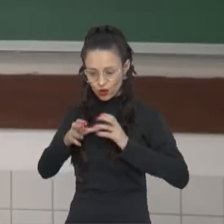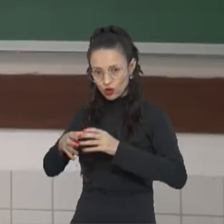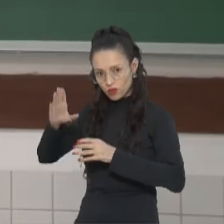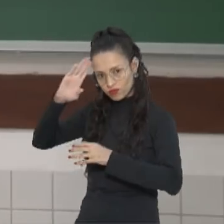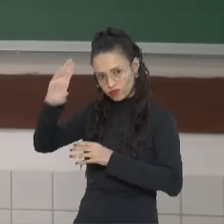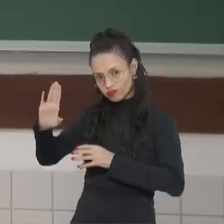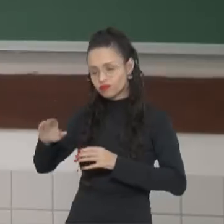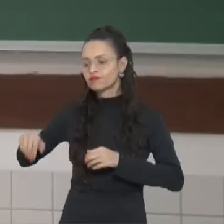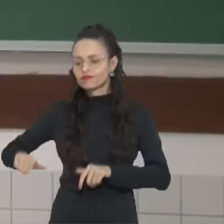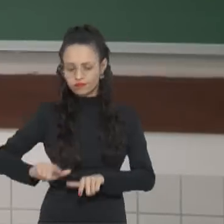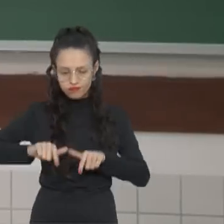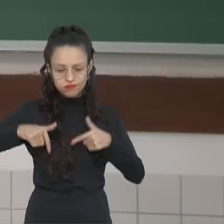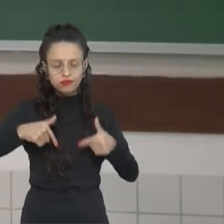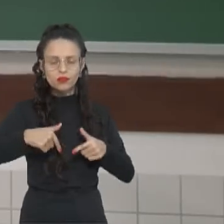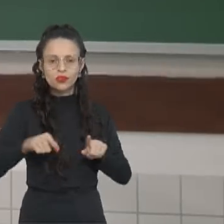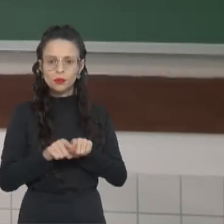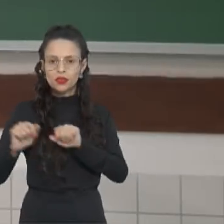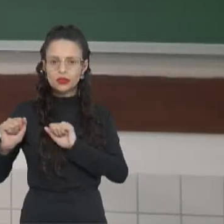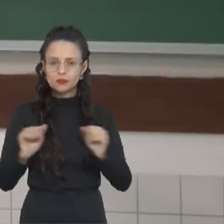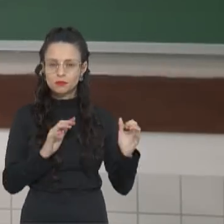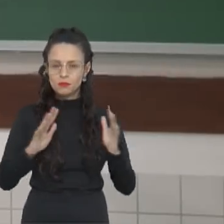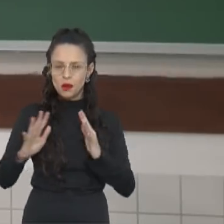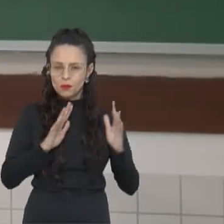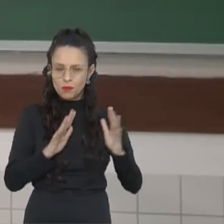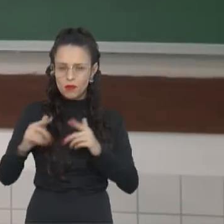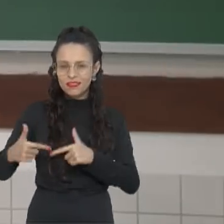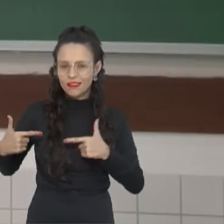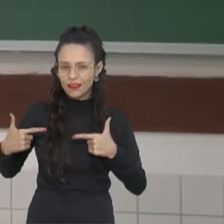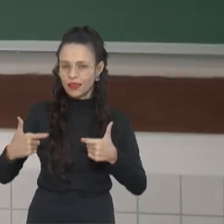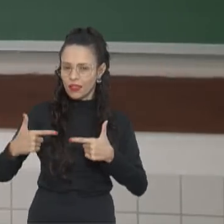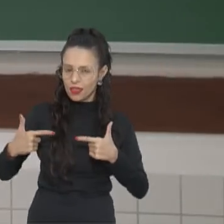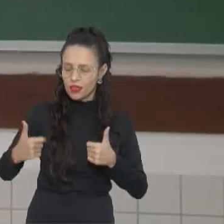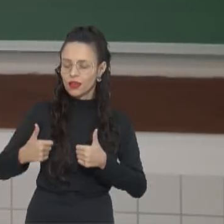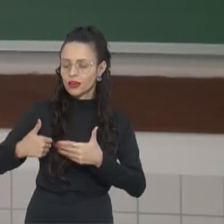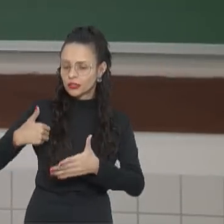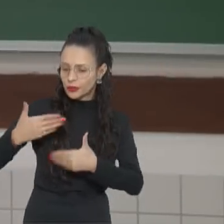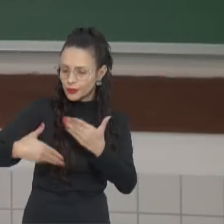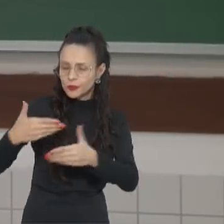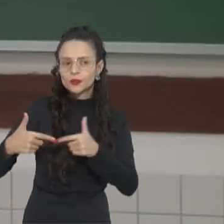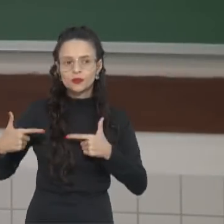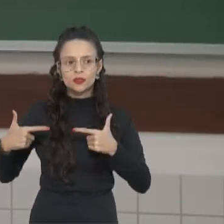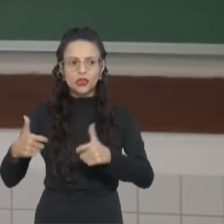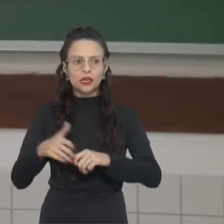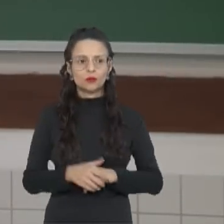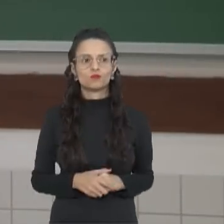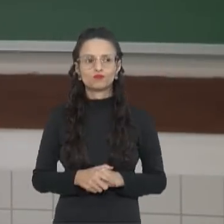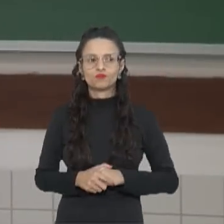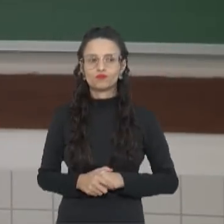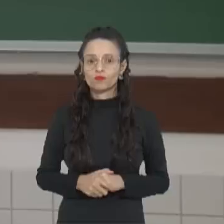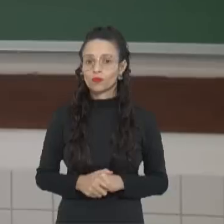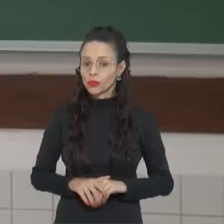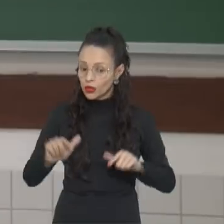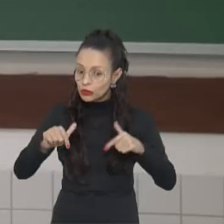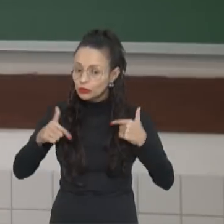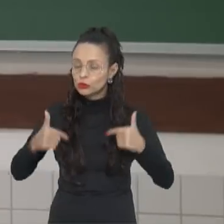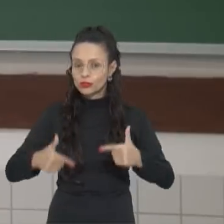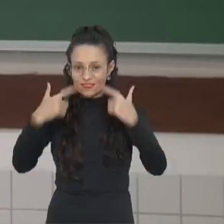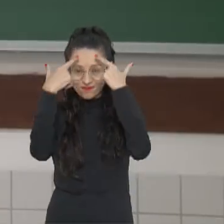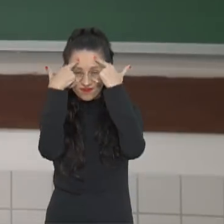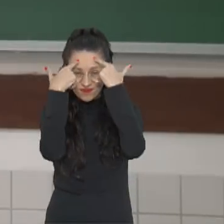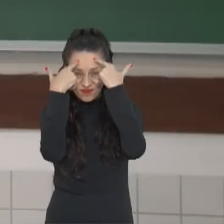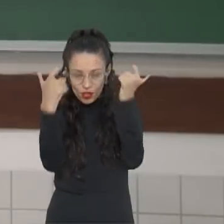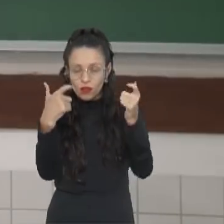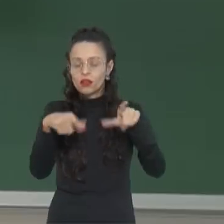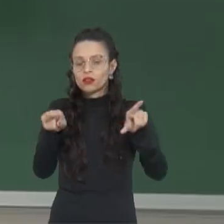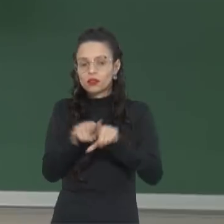os colonizados armados. Guerra, bastante tempo de guerra. As lutas eram violentas e os gastos